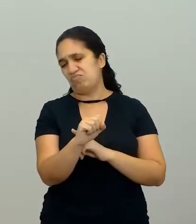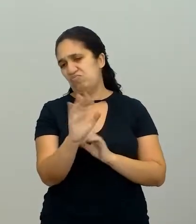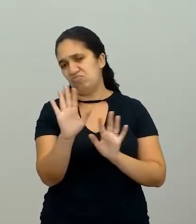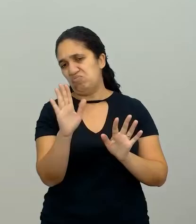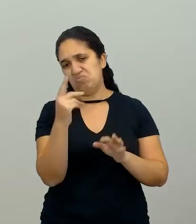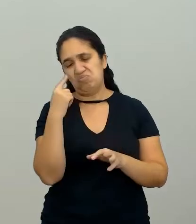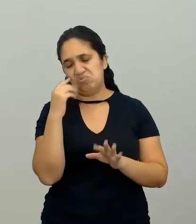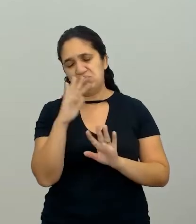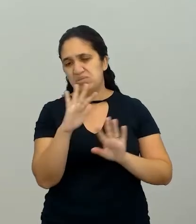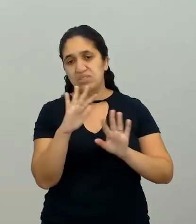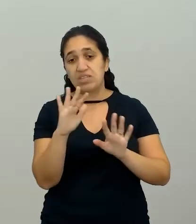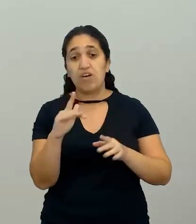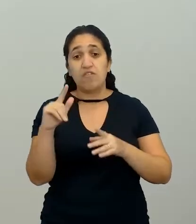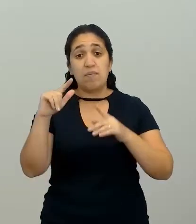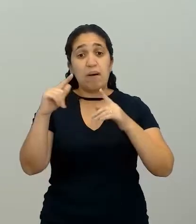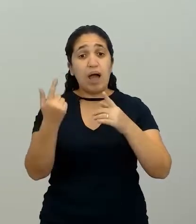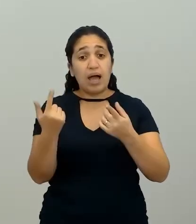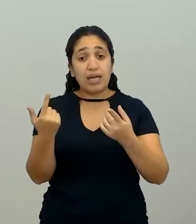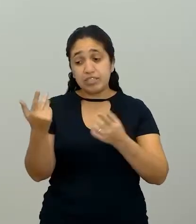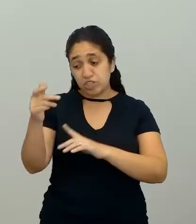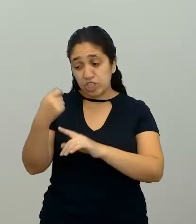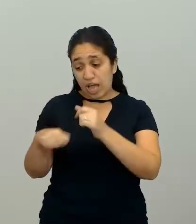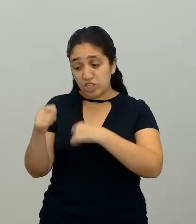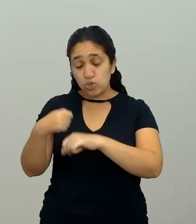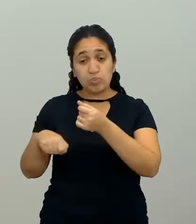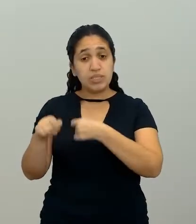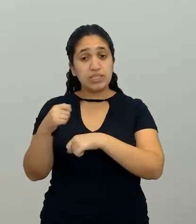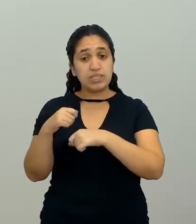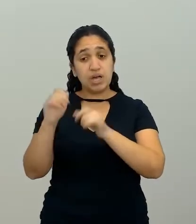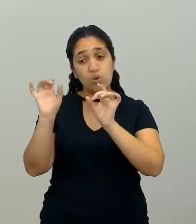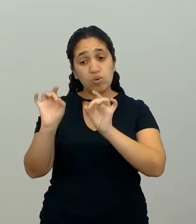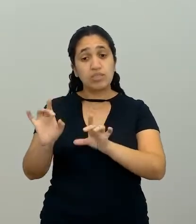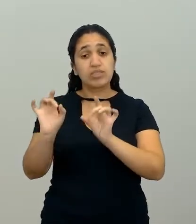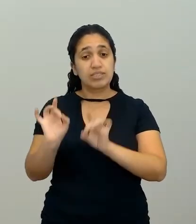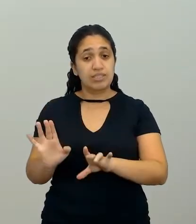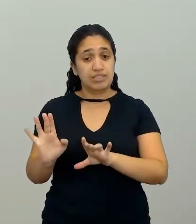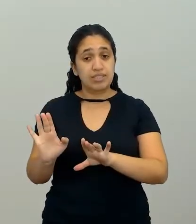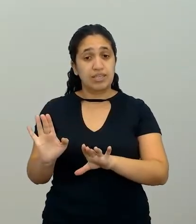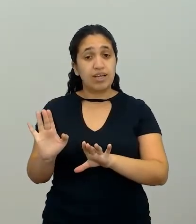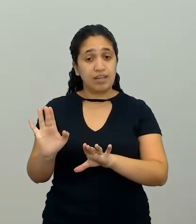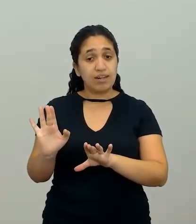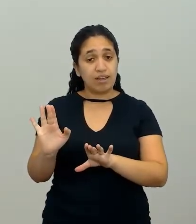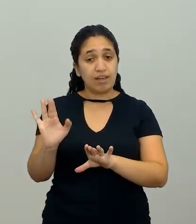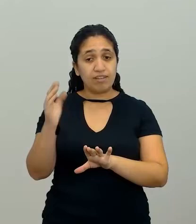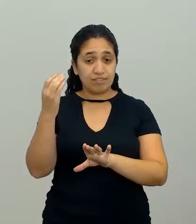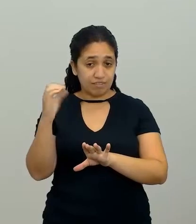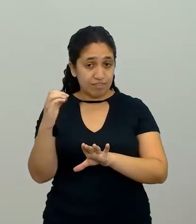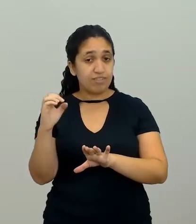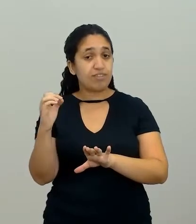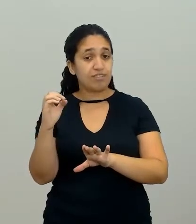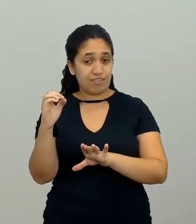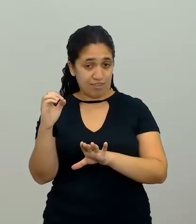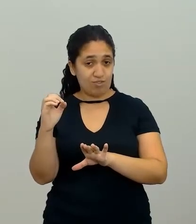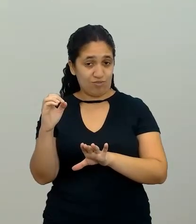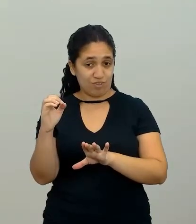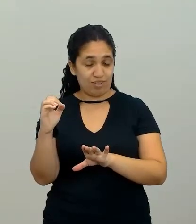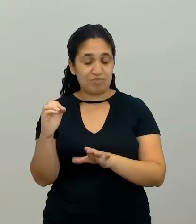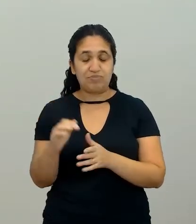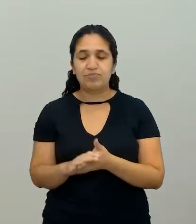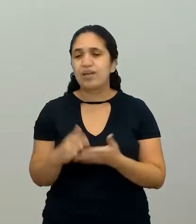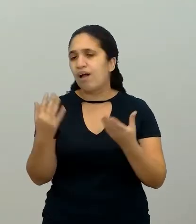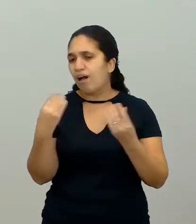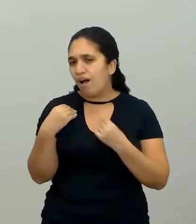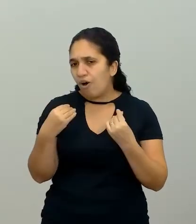propunha, mas sim de tornar a administração dele técnica e científica. Ou seja, como que